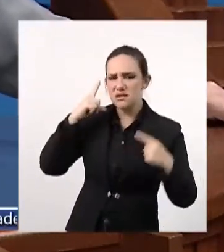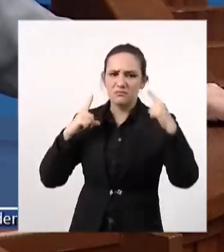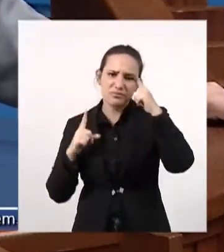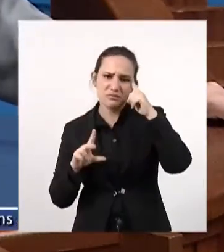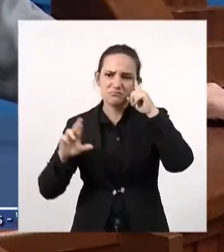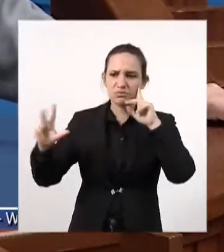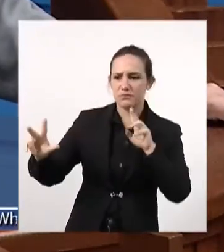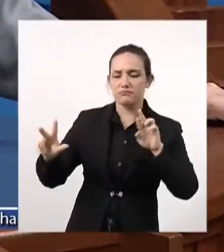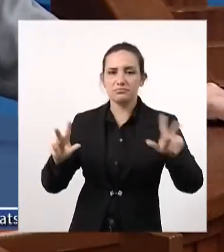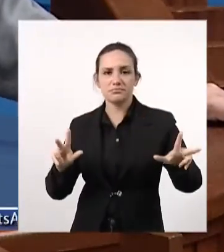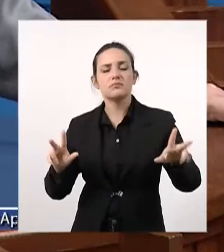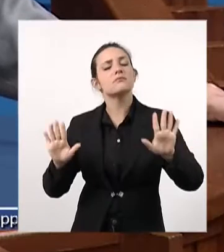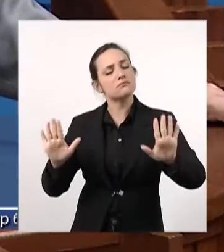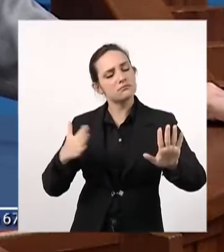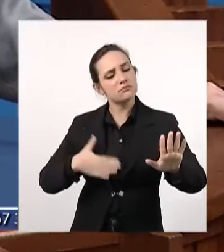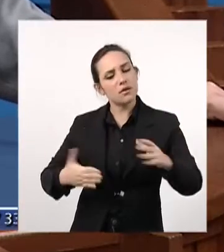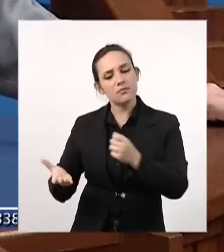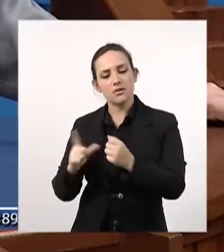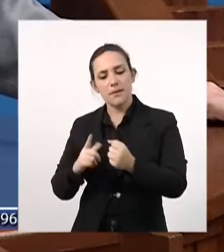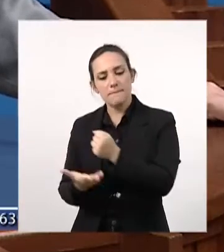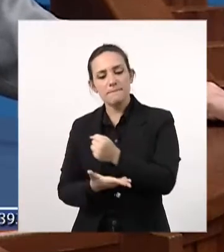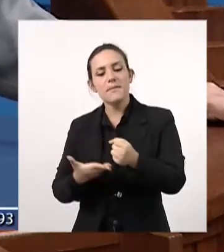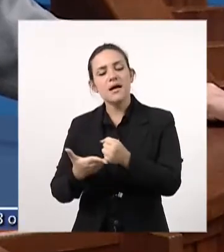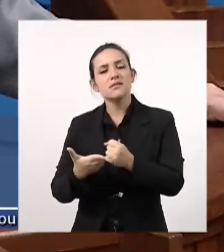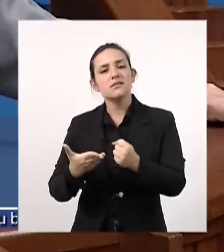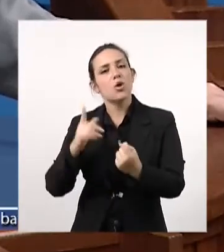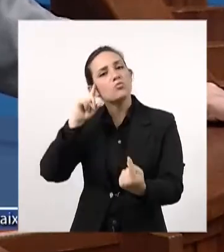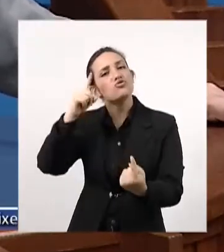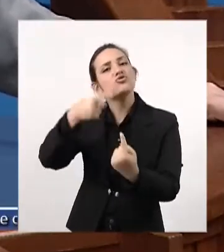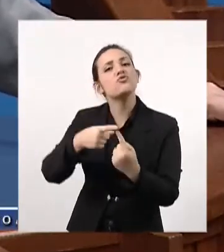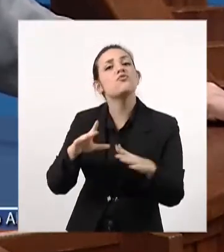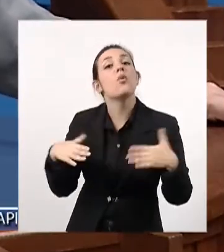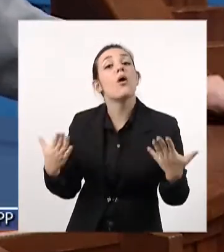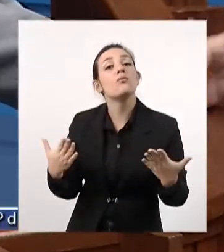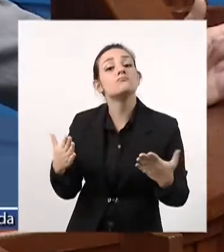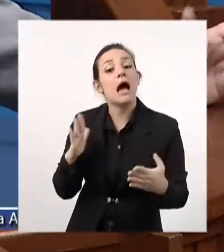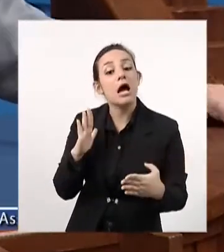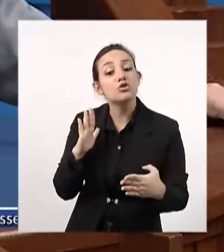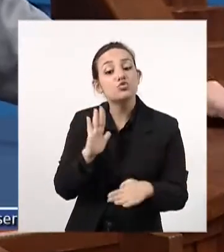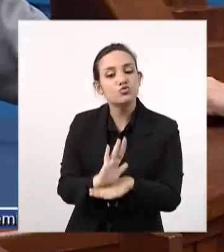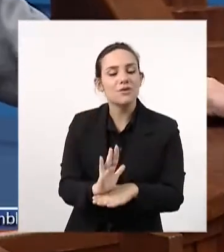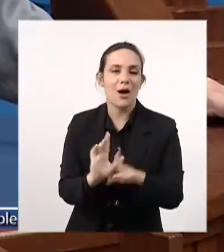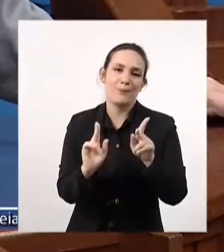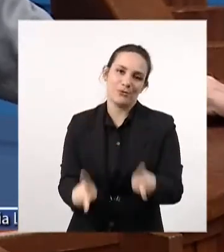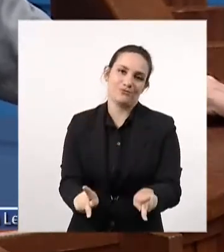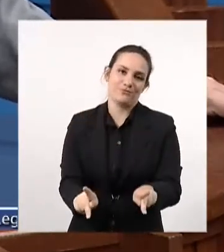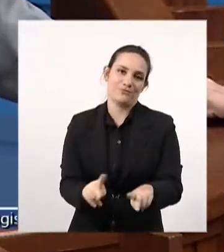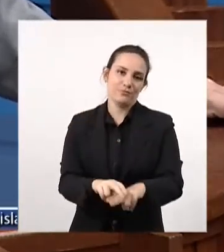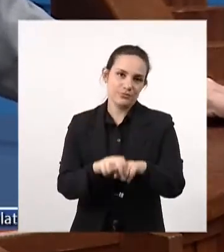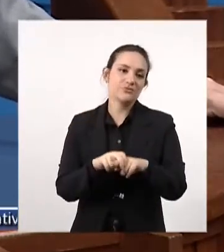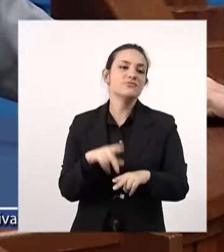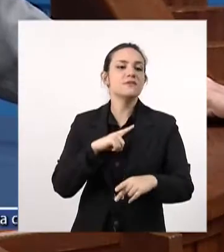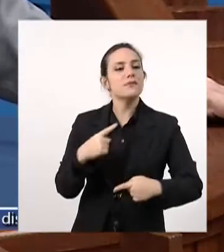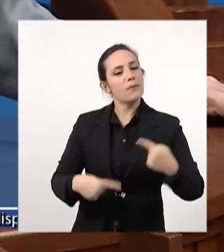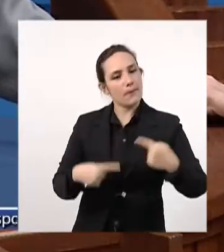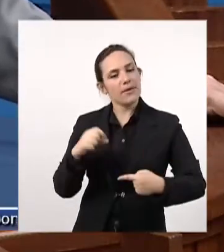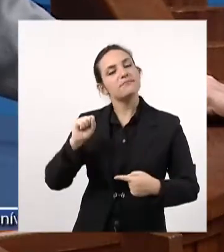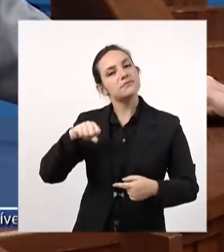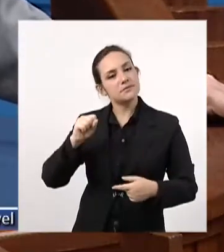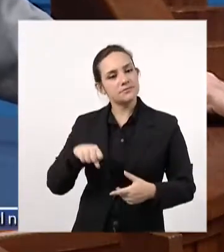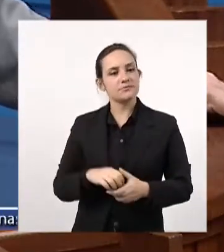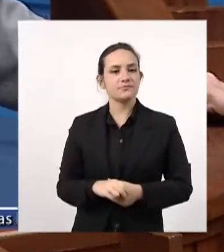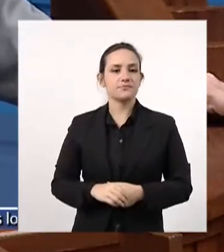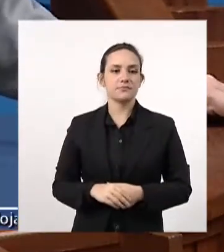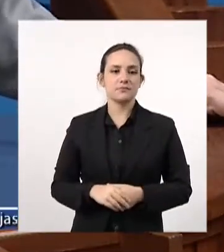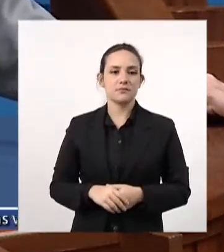diferentes, existe um fundamento comum, que é a população. E fizemos grandes debates,